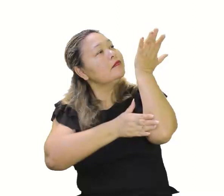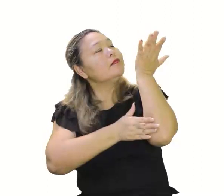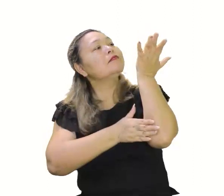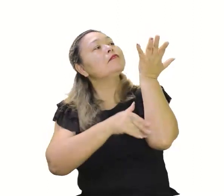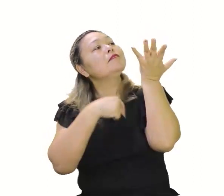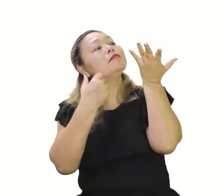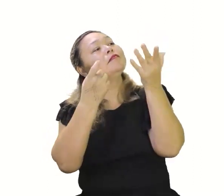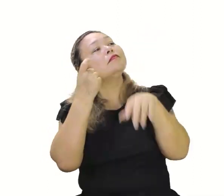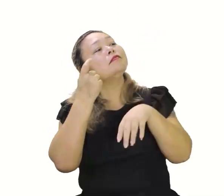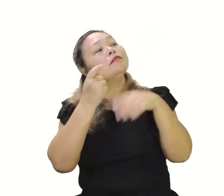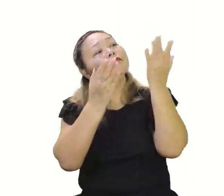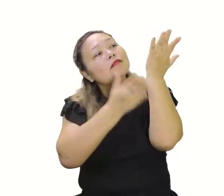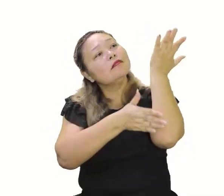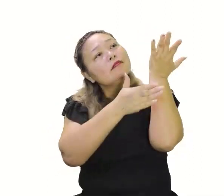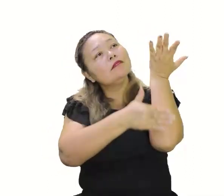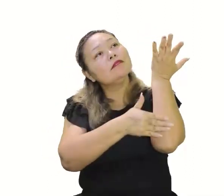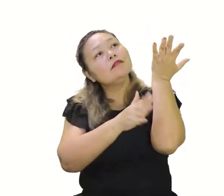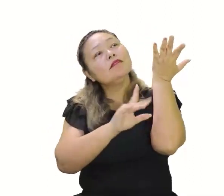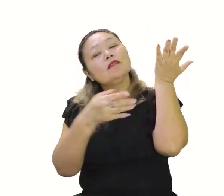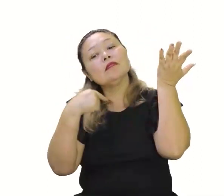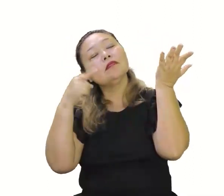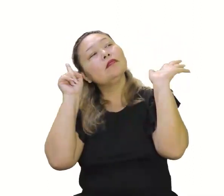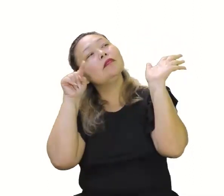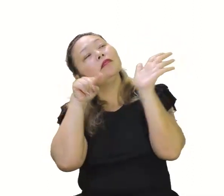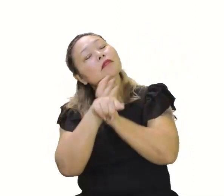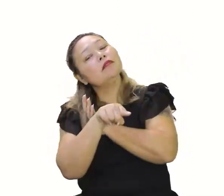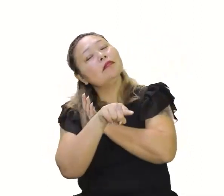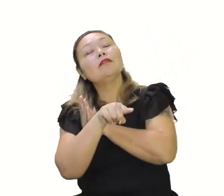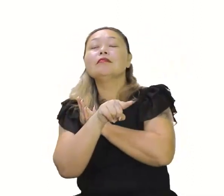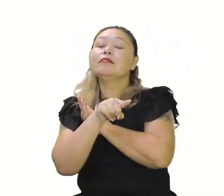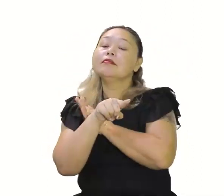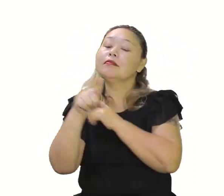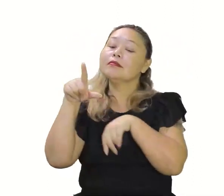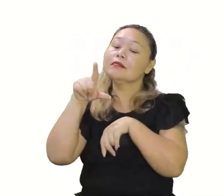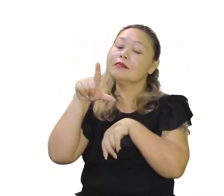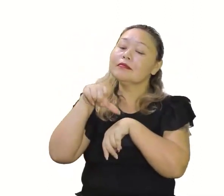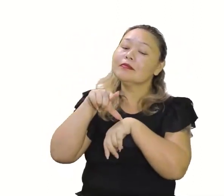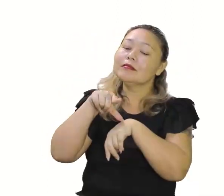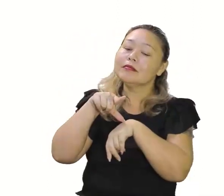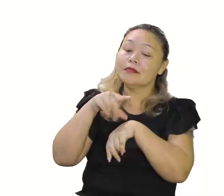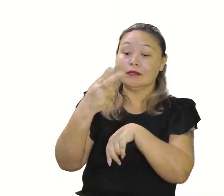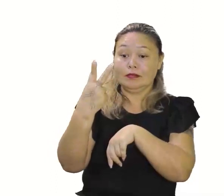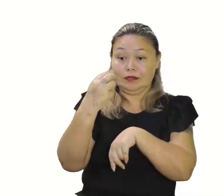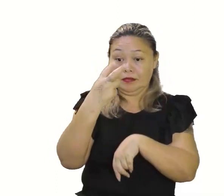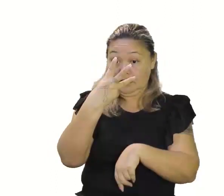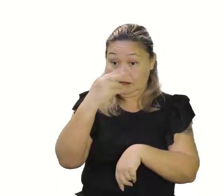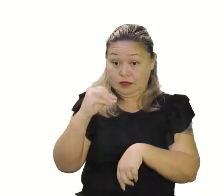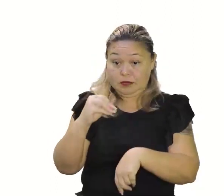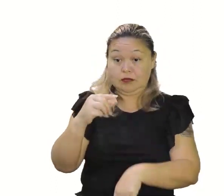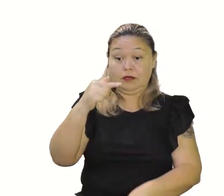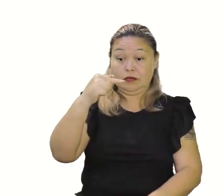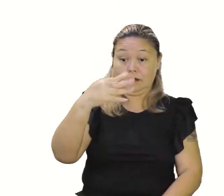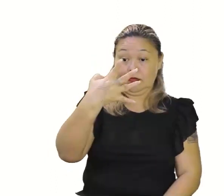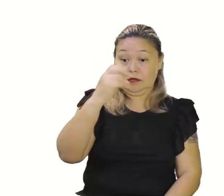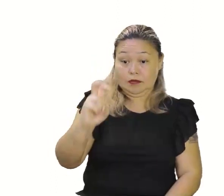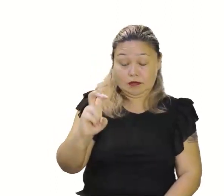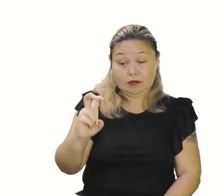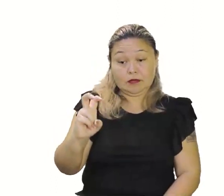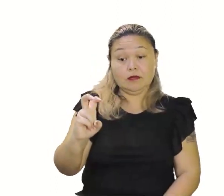de madeira. E a pergunta é... Que horas são? 2h30?